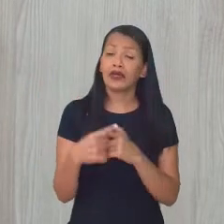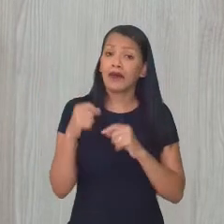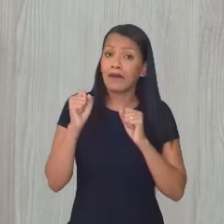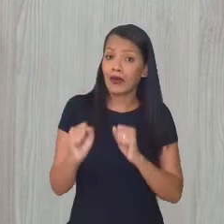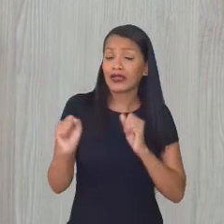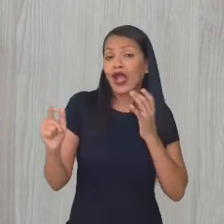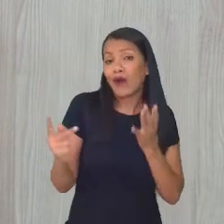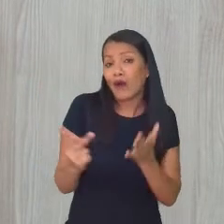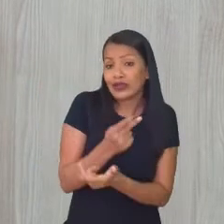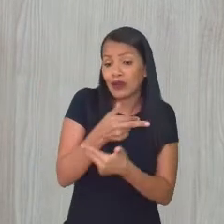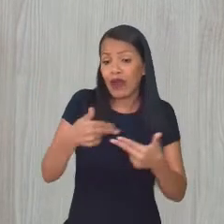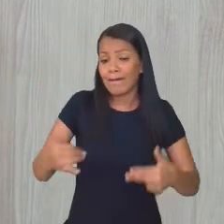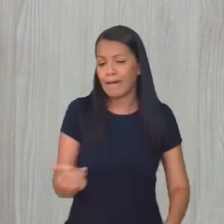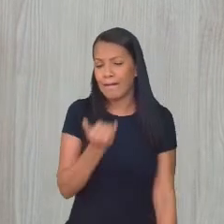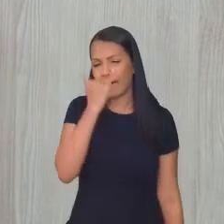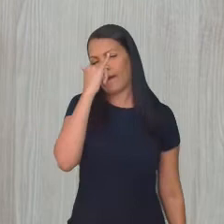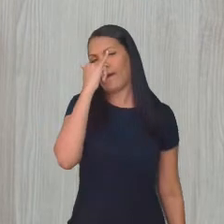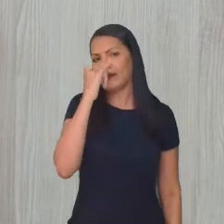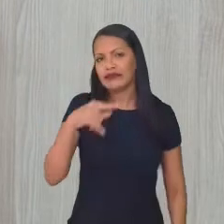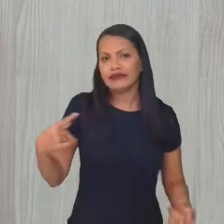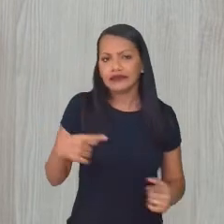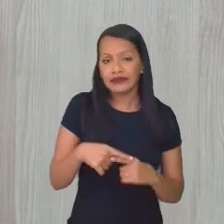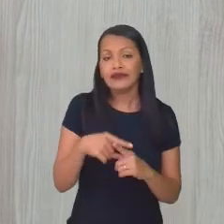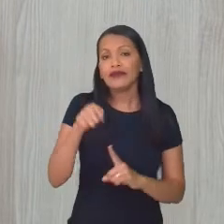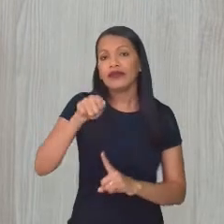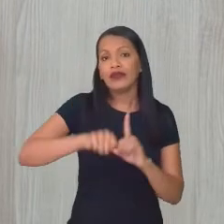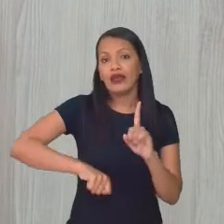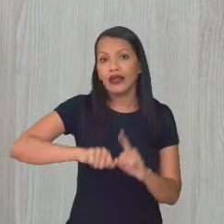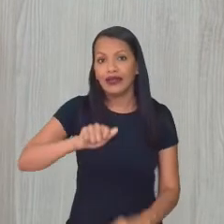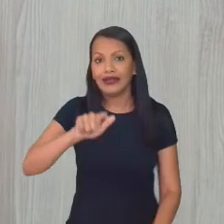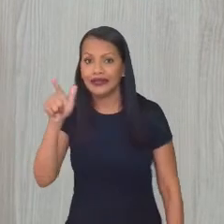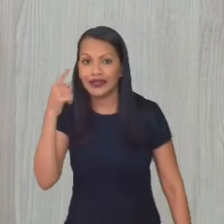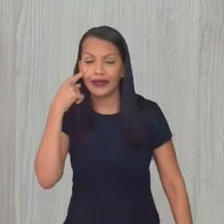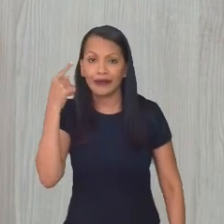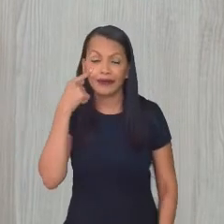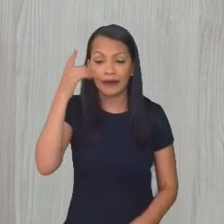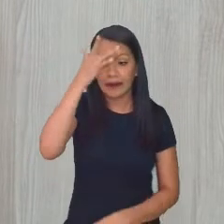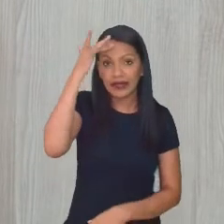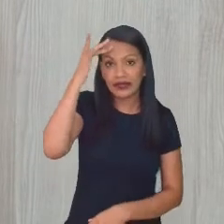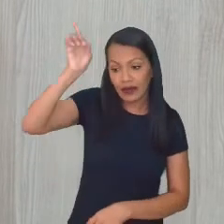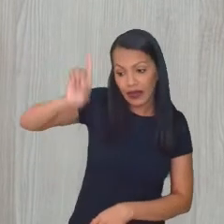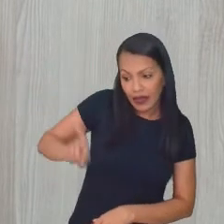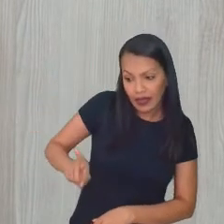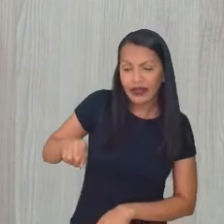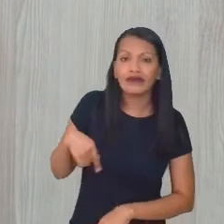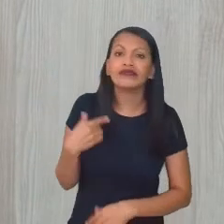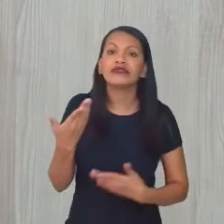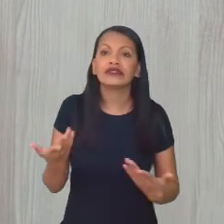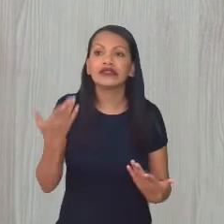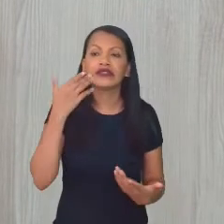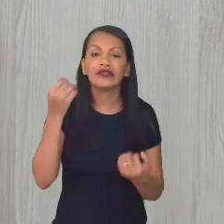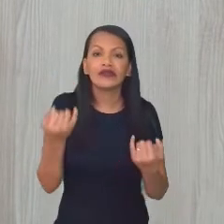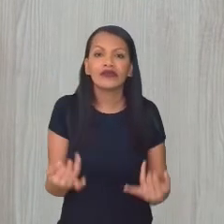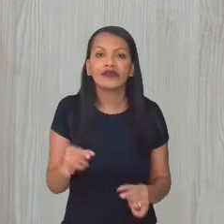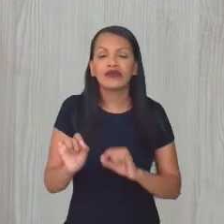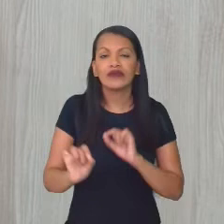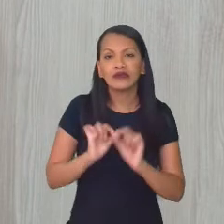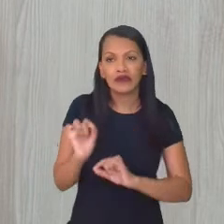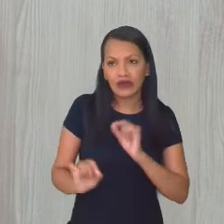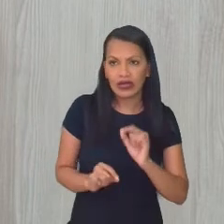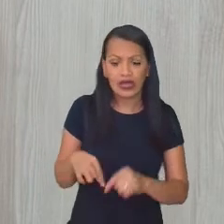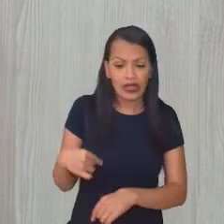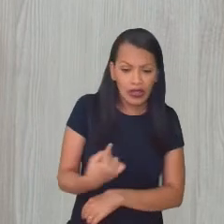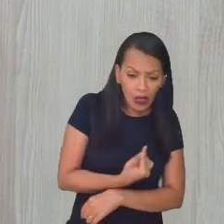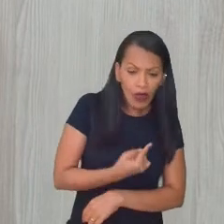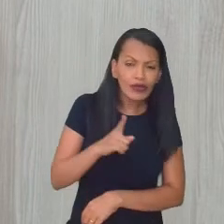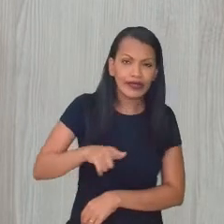fechamos o mês de agosto com a questão de prevenção à pessoa com deficiência. Então, vai aqui falar, né, que nós